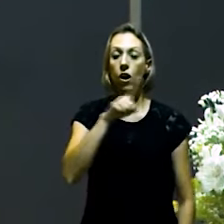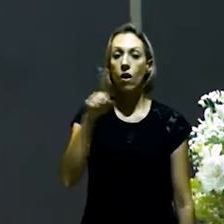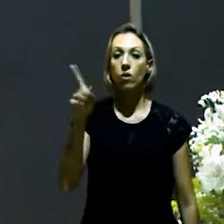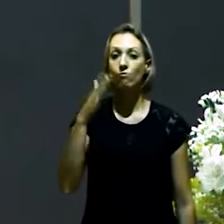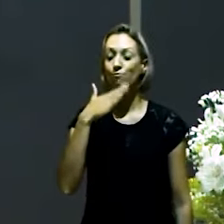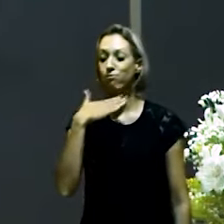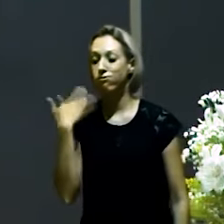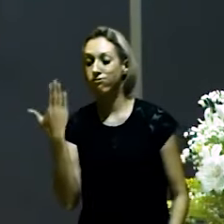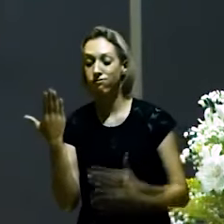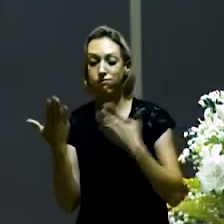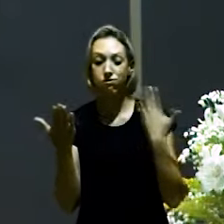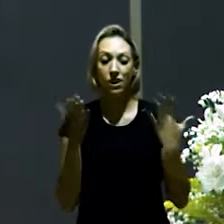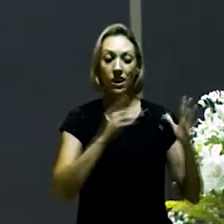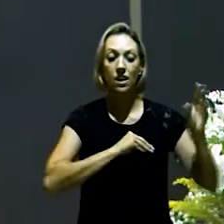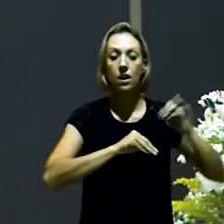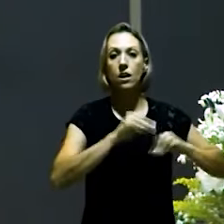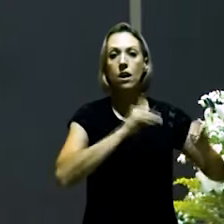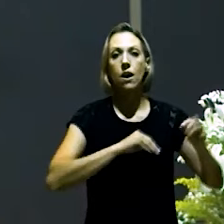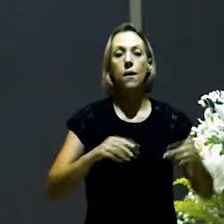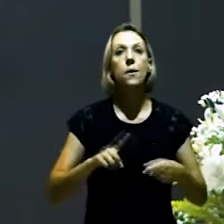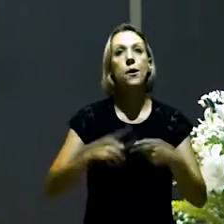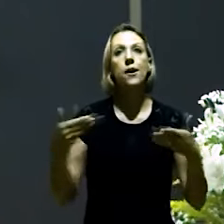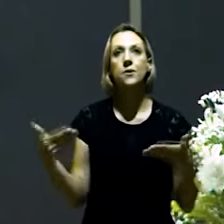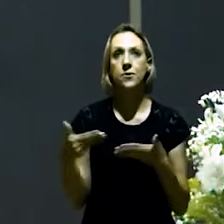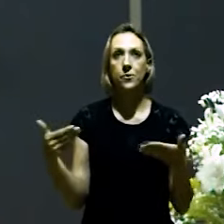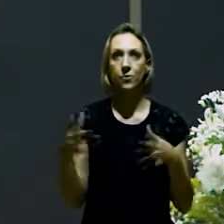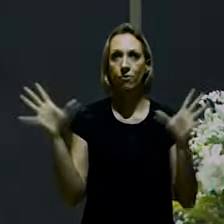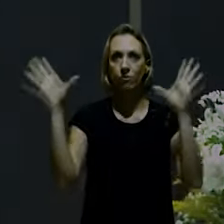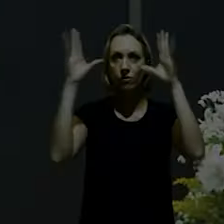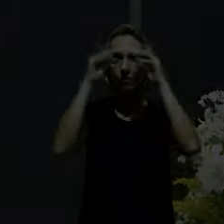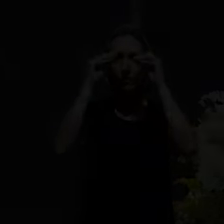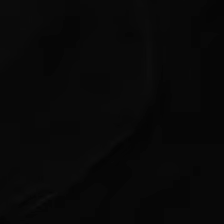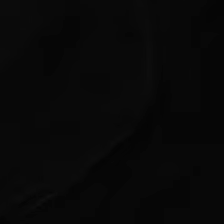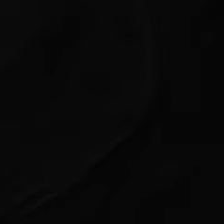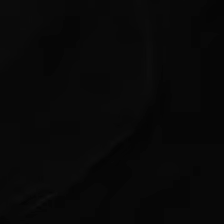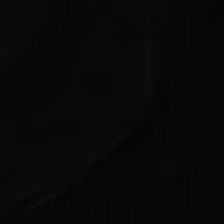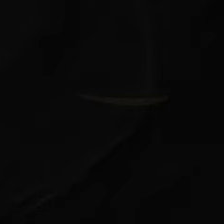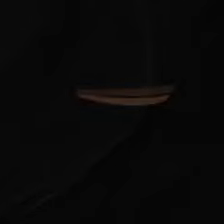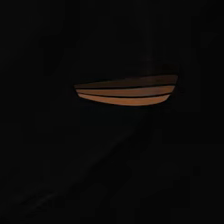delito e nos seus pecados. Mas nesta noite, Jesus quer te vivificar.